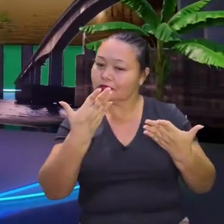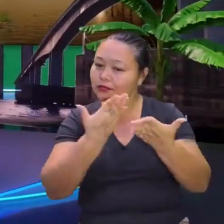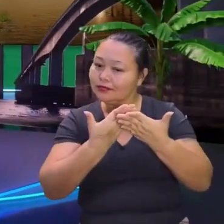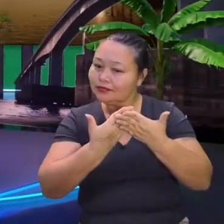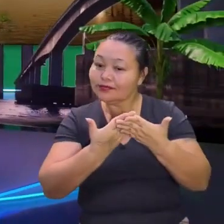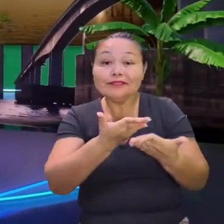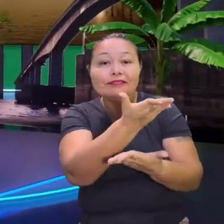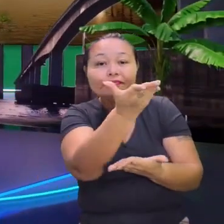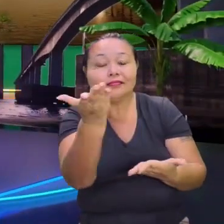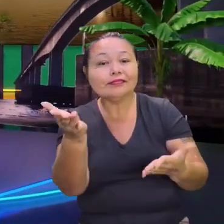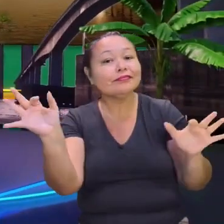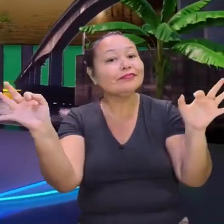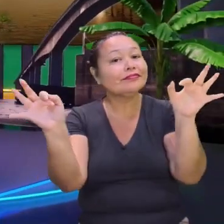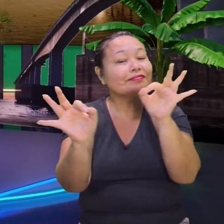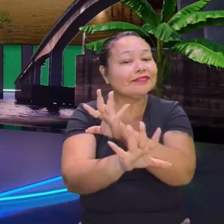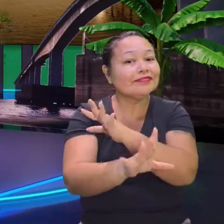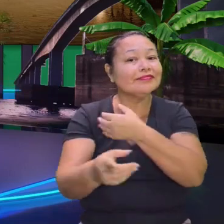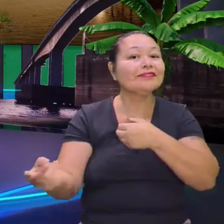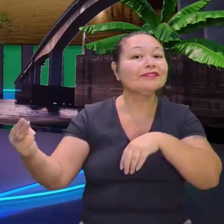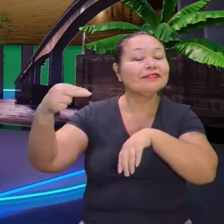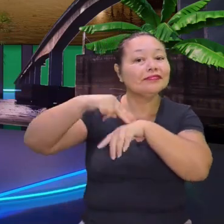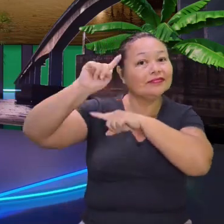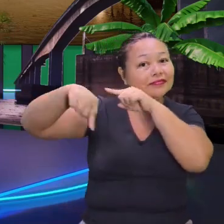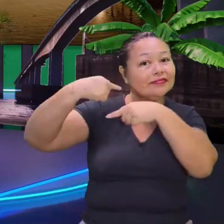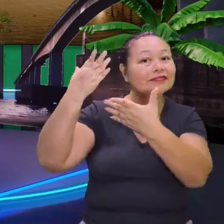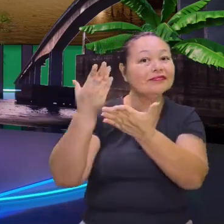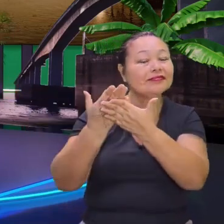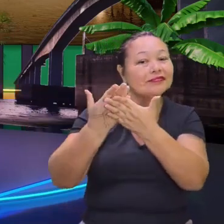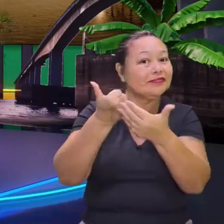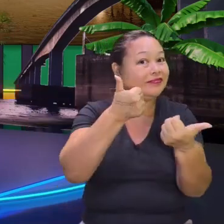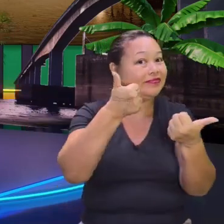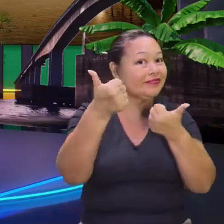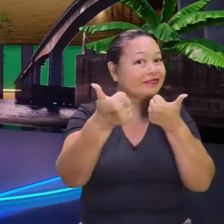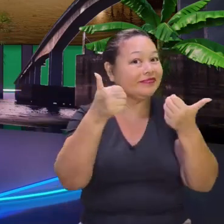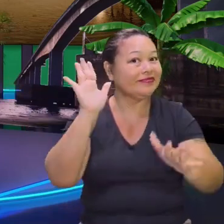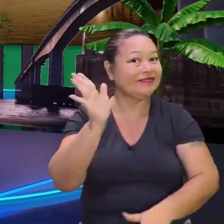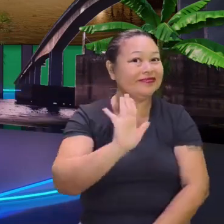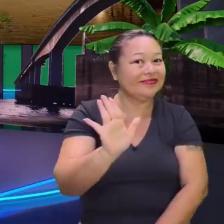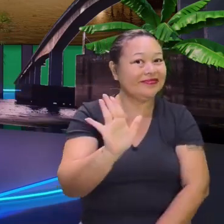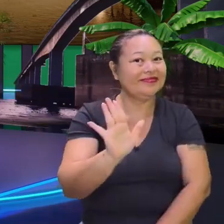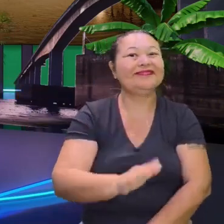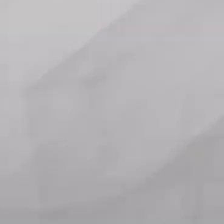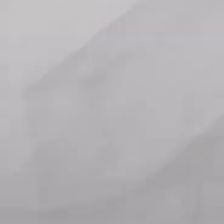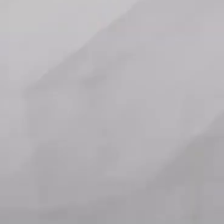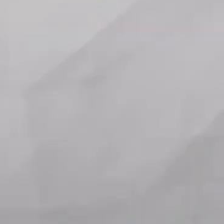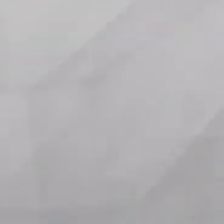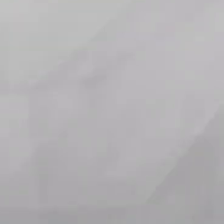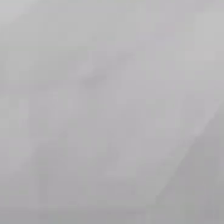Então é isso, galera. Fechou. Voltamos aí na próxima aula. Valeu, tchau! Tchau!